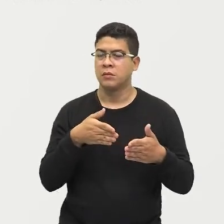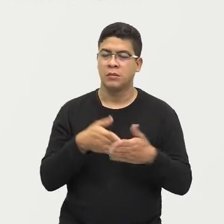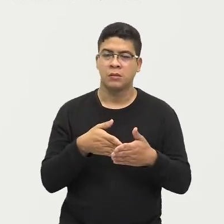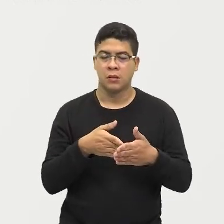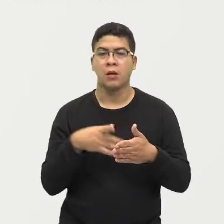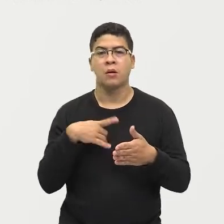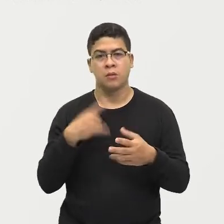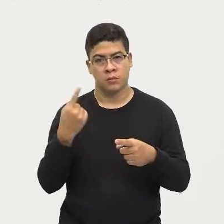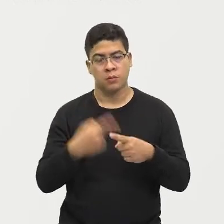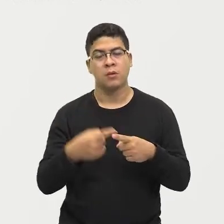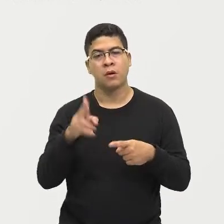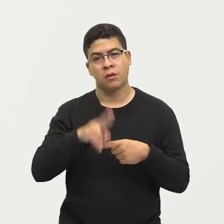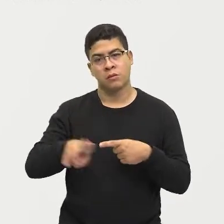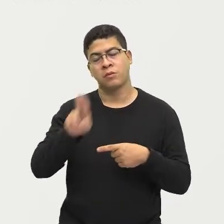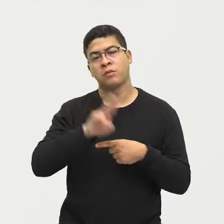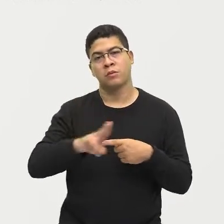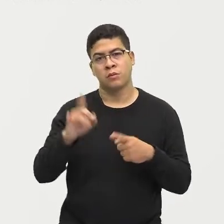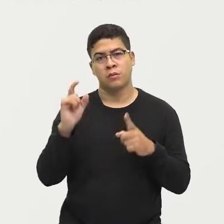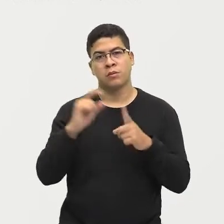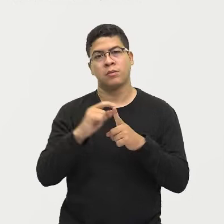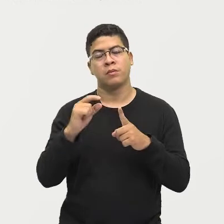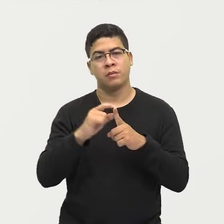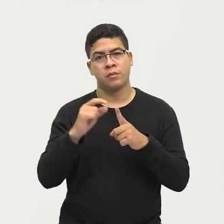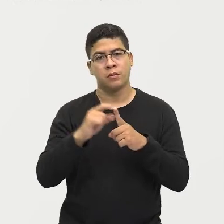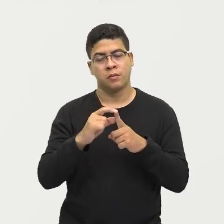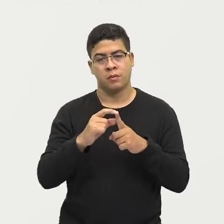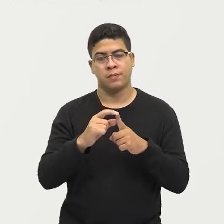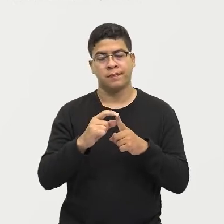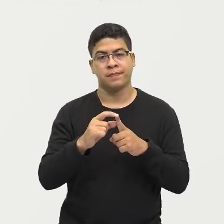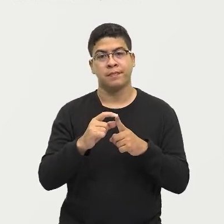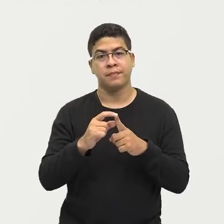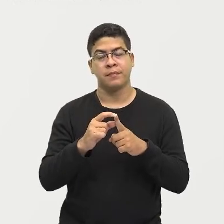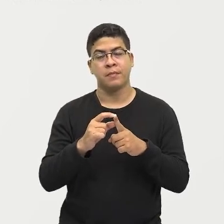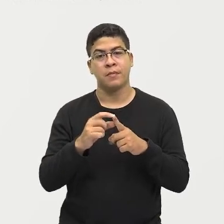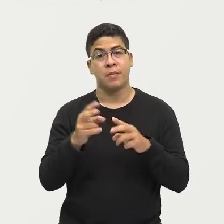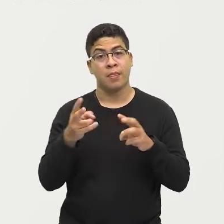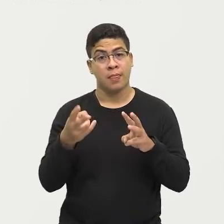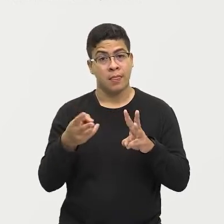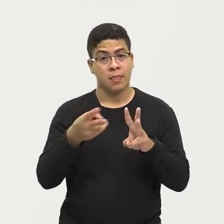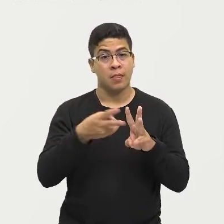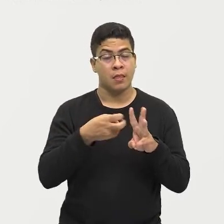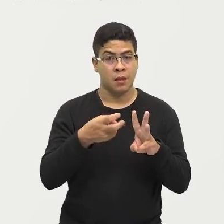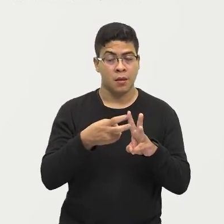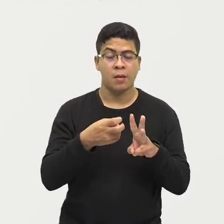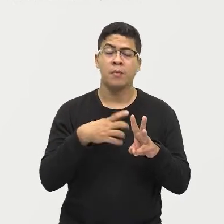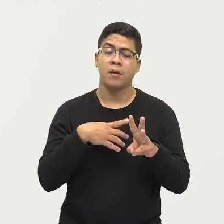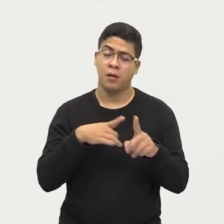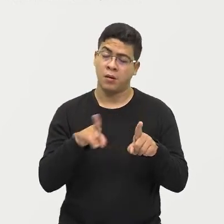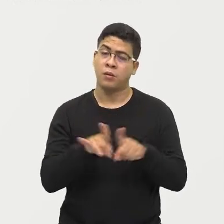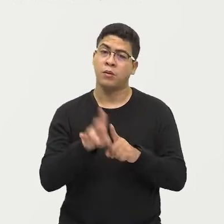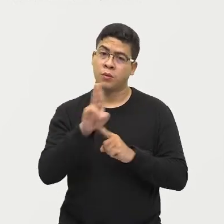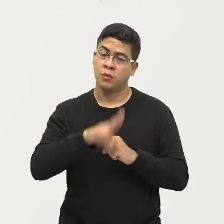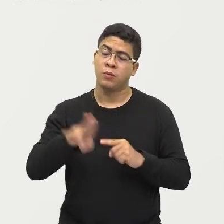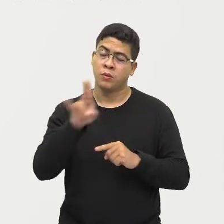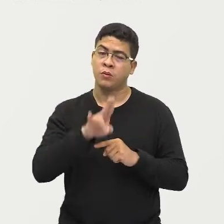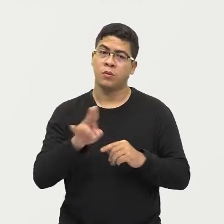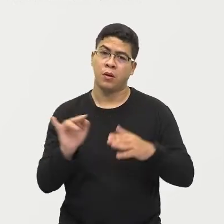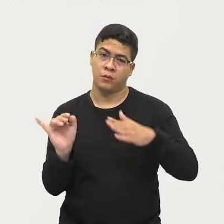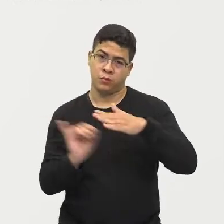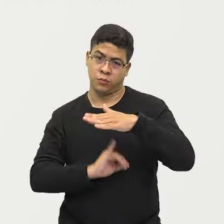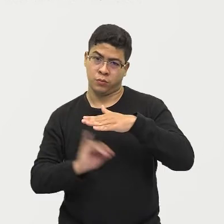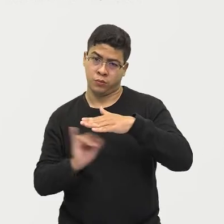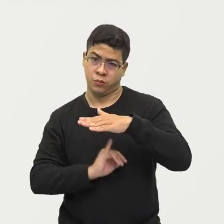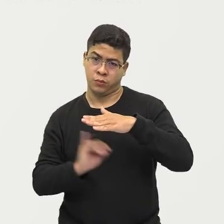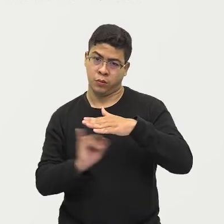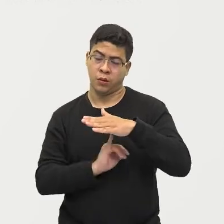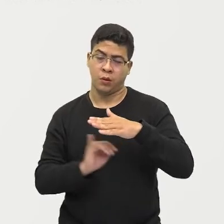justamente dessa utilização, apesar de ele utilizar uma linguagem coloquial, uma linguagem informal, uma